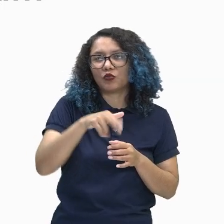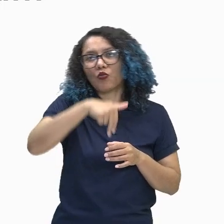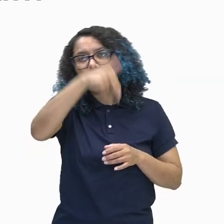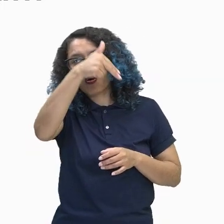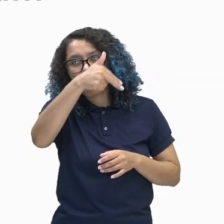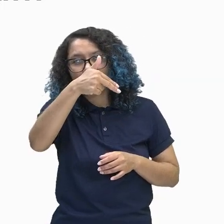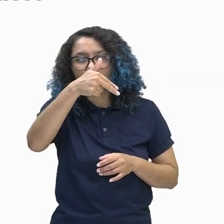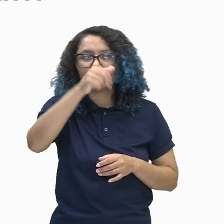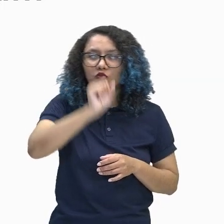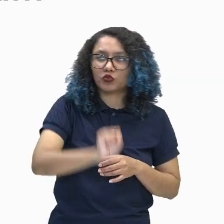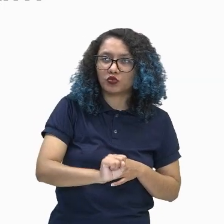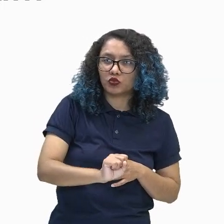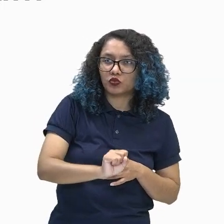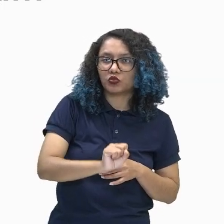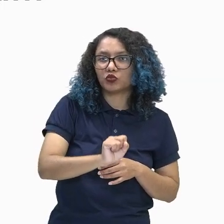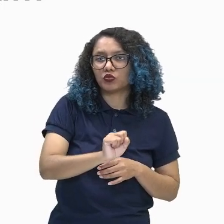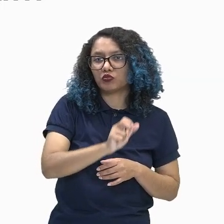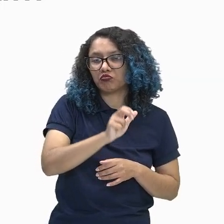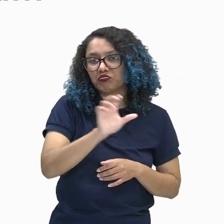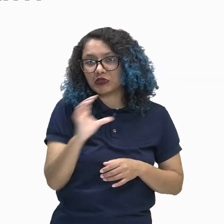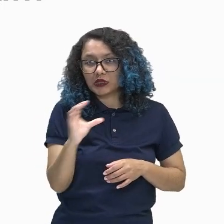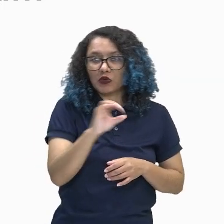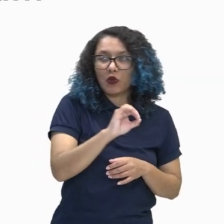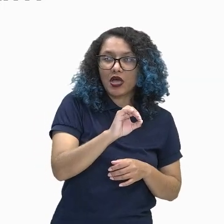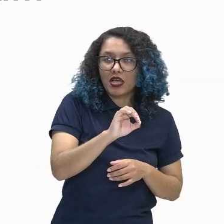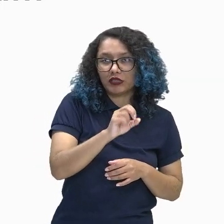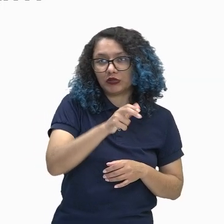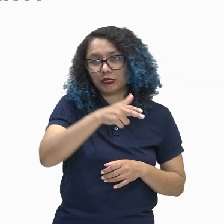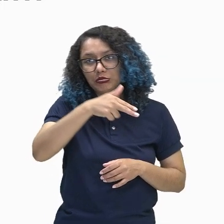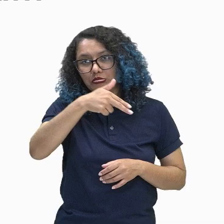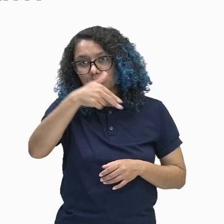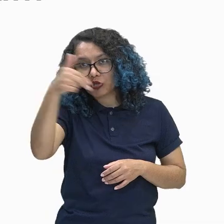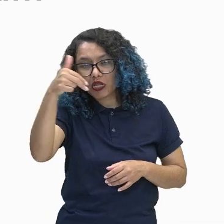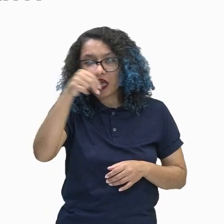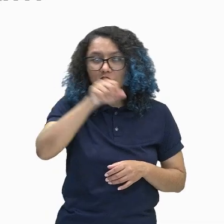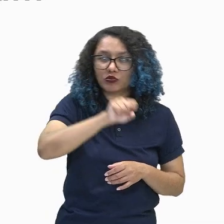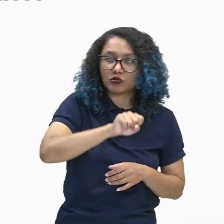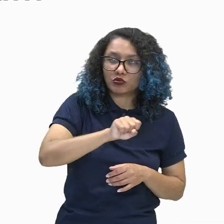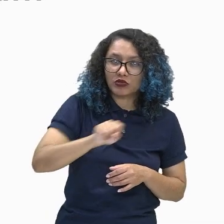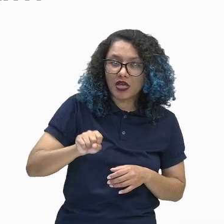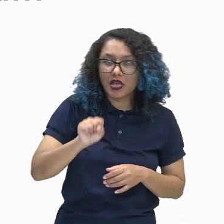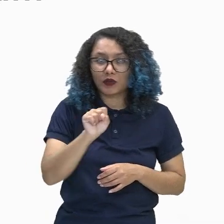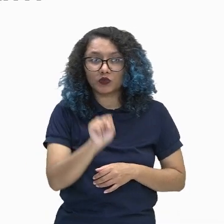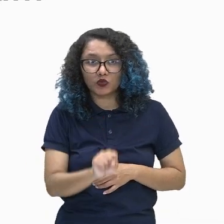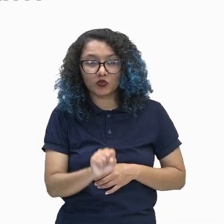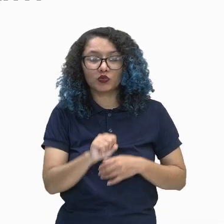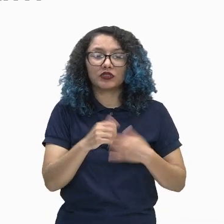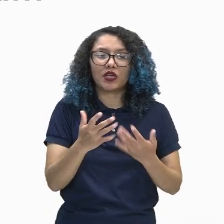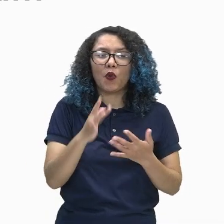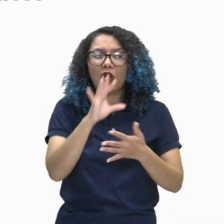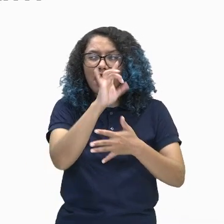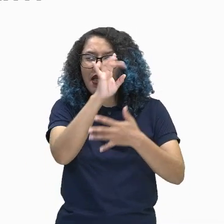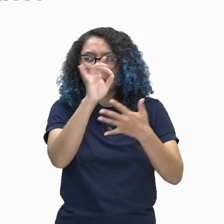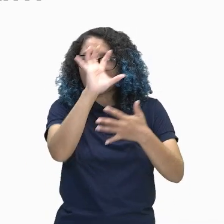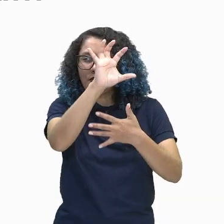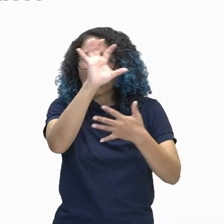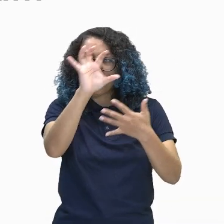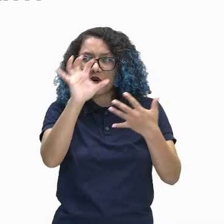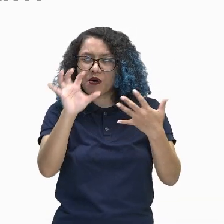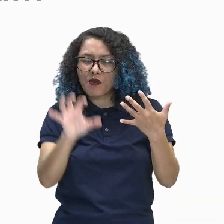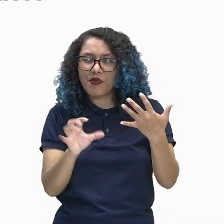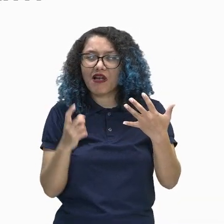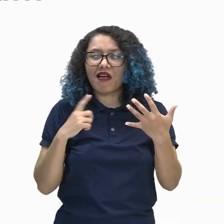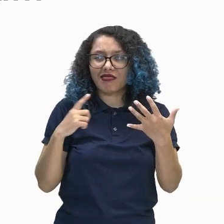região centro-oeste, sudeste e sul. Então, para cada uma dessas regiões, haverá